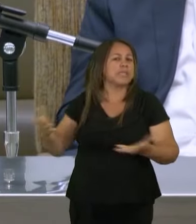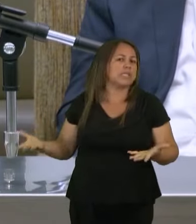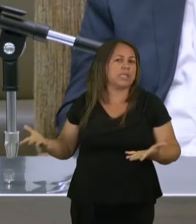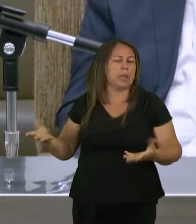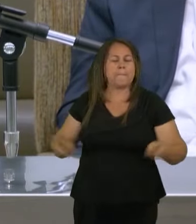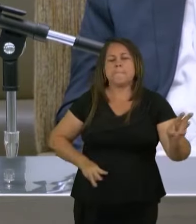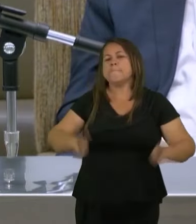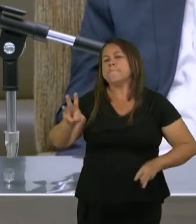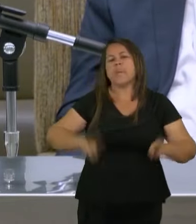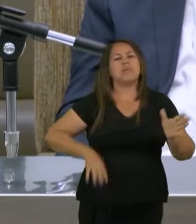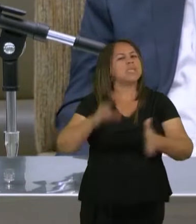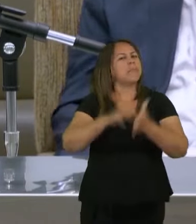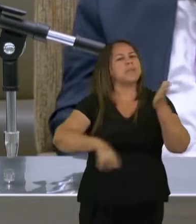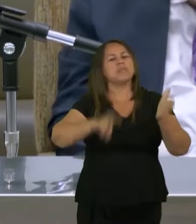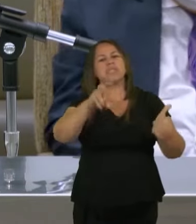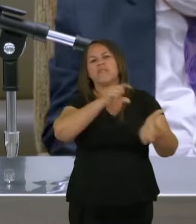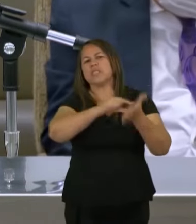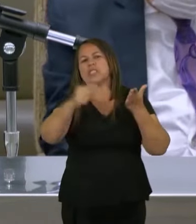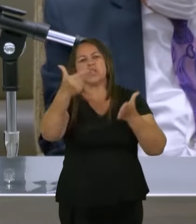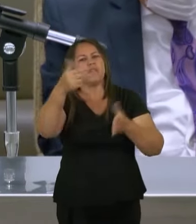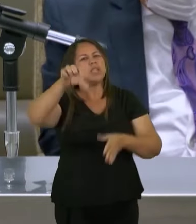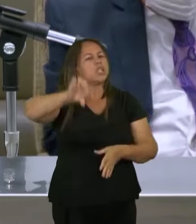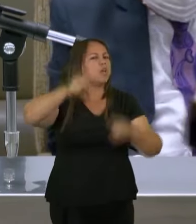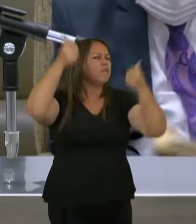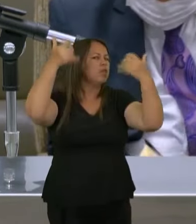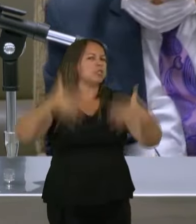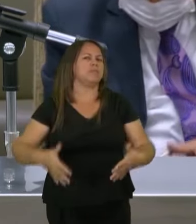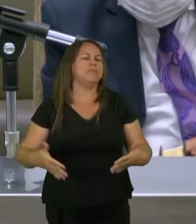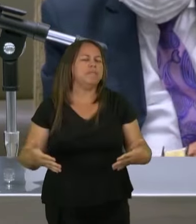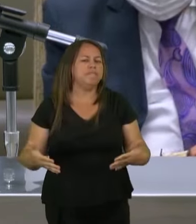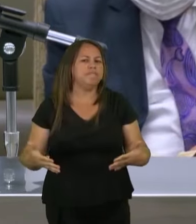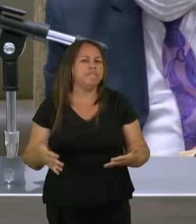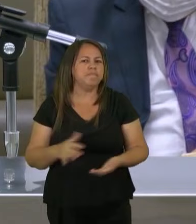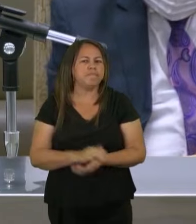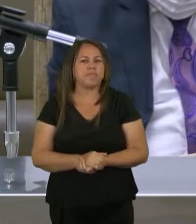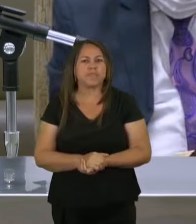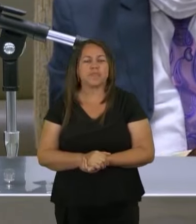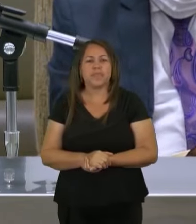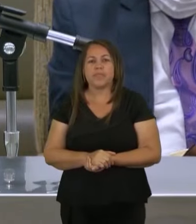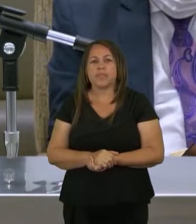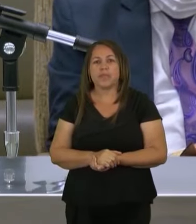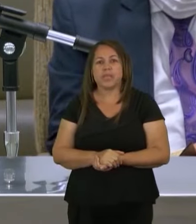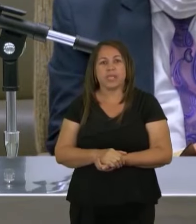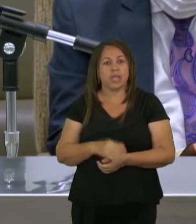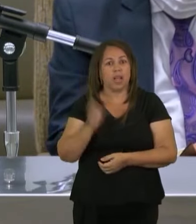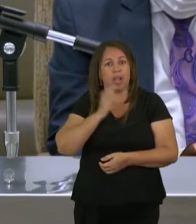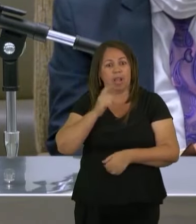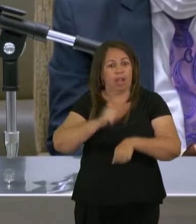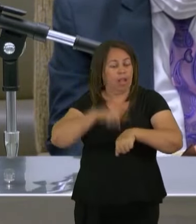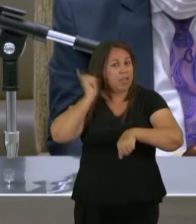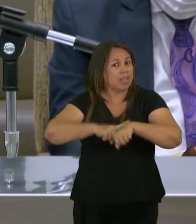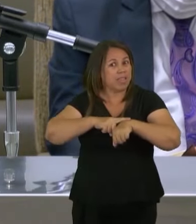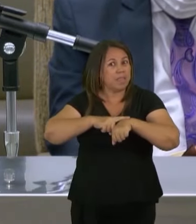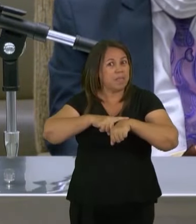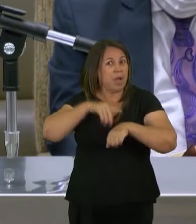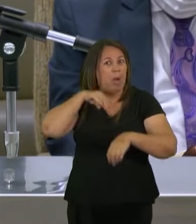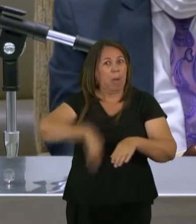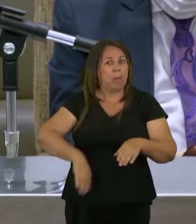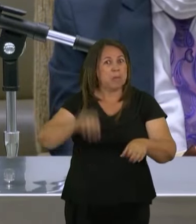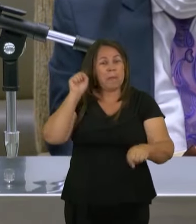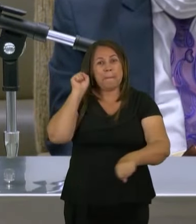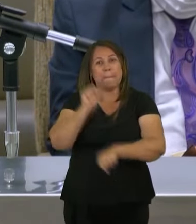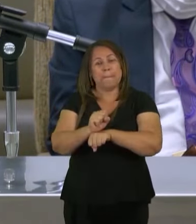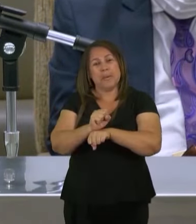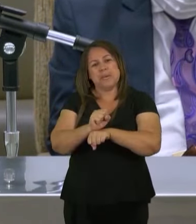Marcos capítulo 5, versículo 29 diz: e logo se lhe secou a fonte do seu